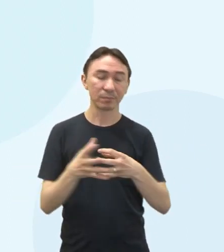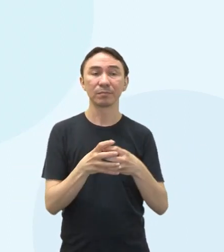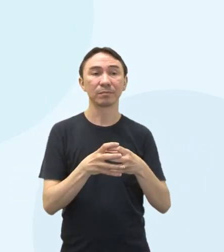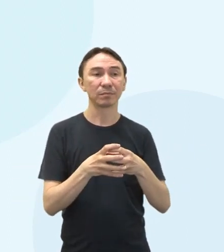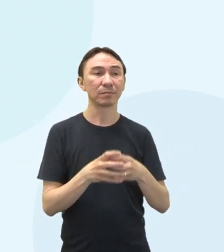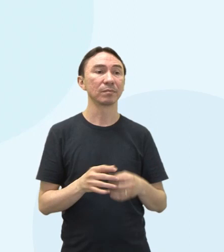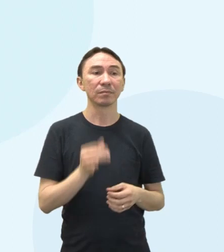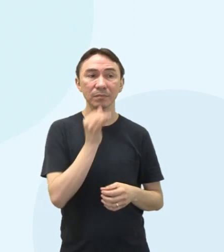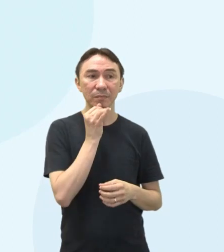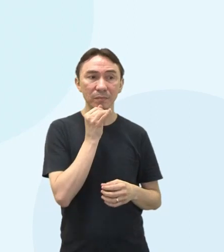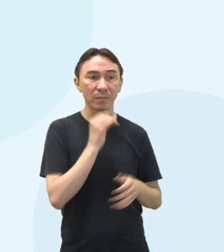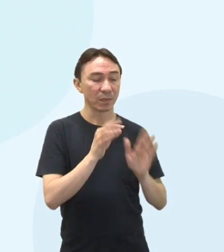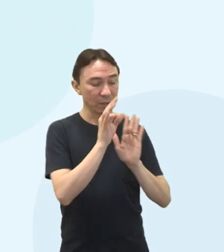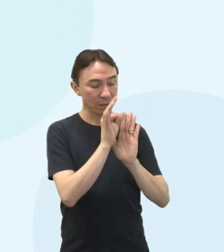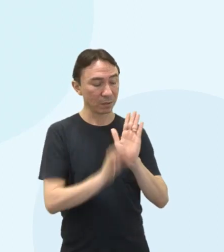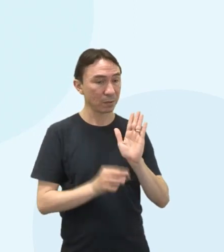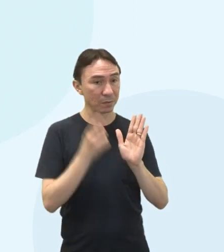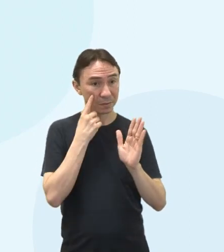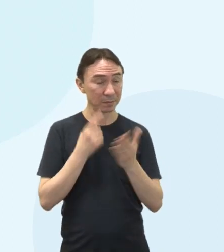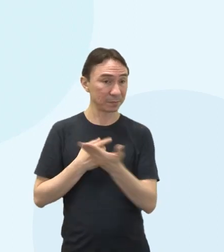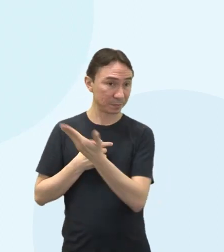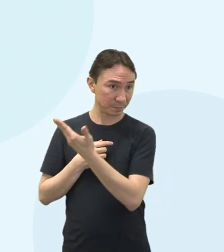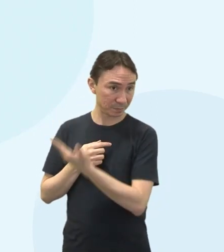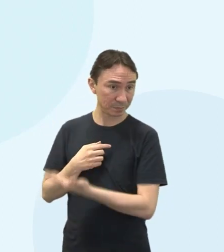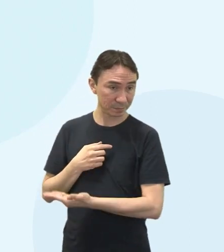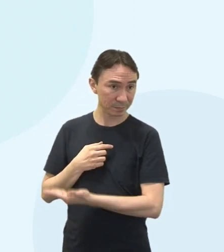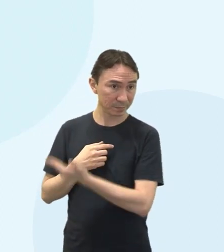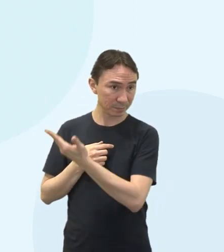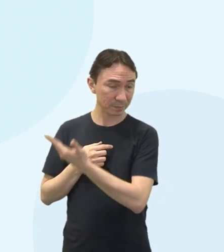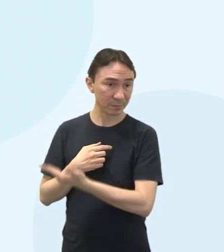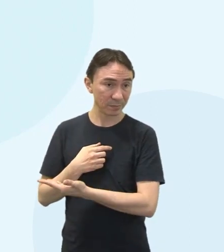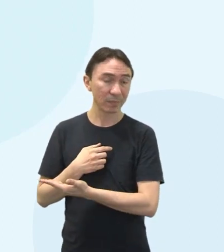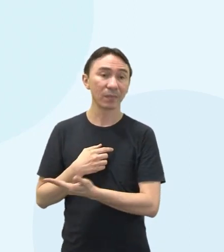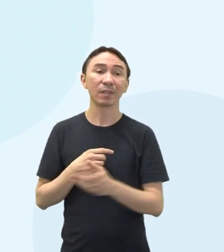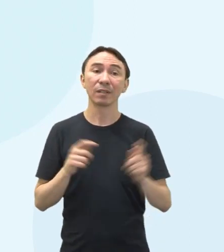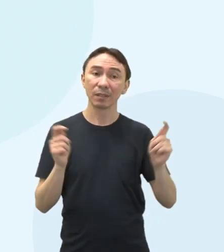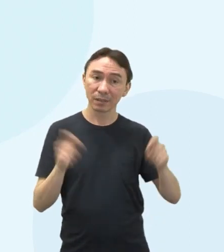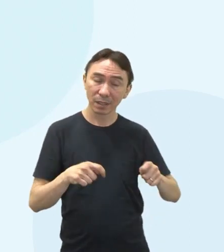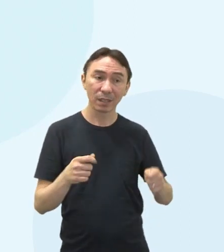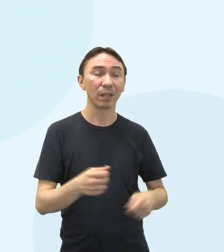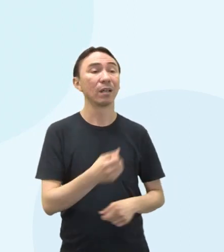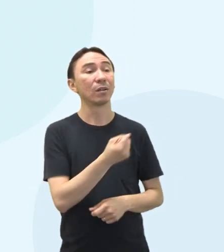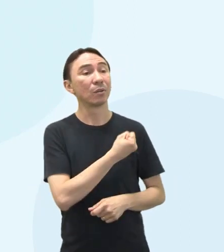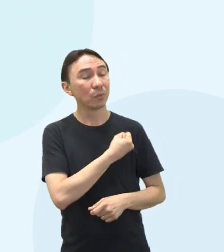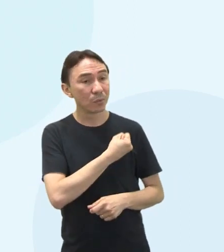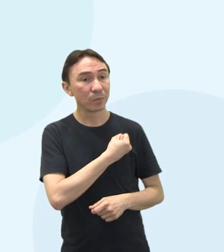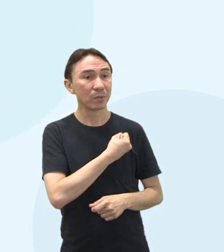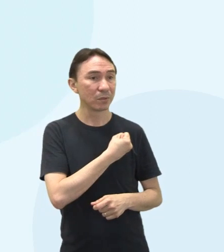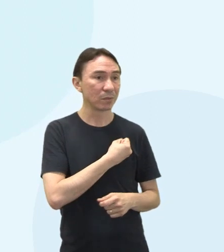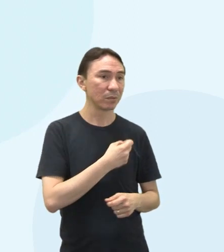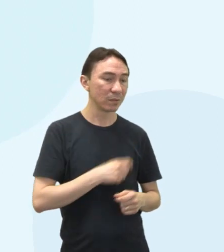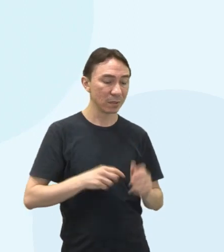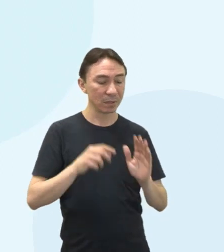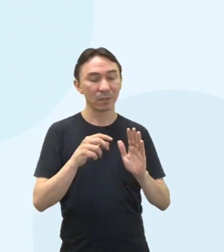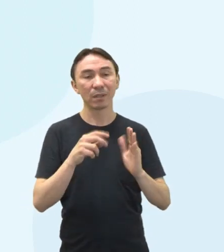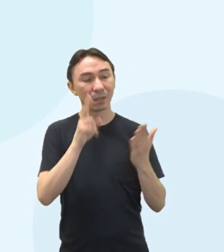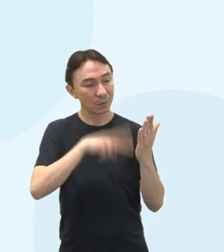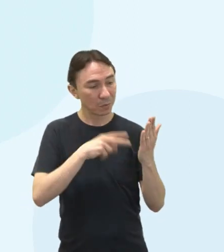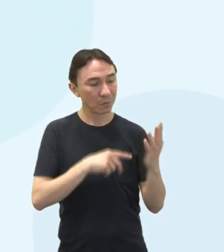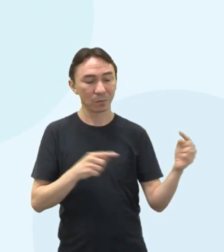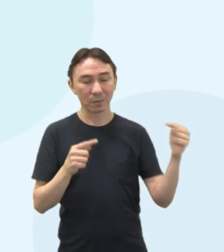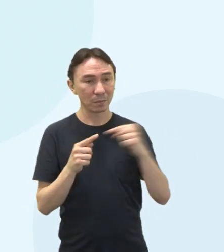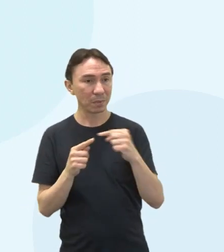dessa forma nós podemos aí relacionar cada número com a sua leitura né localizar a palavra no texto